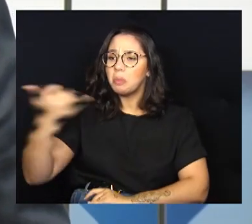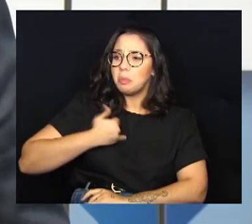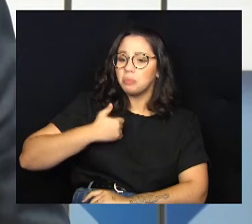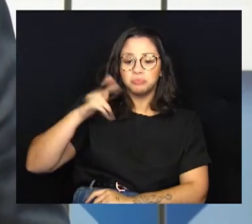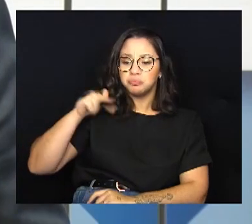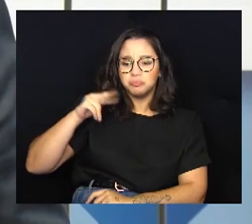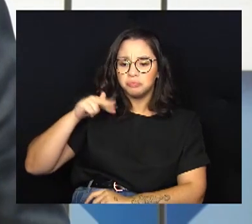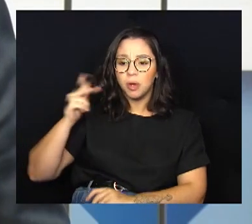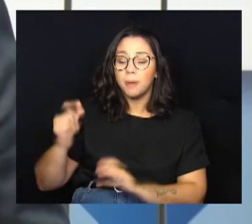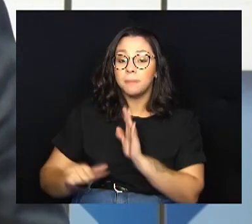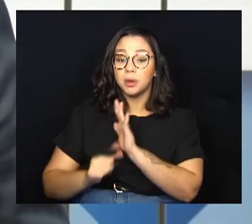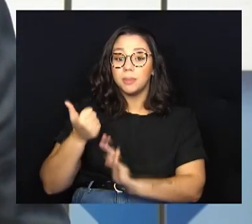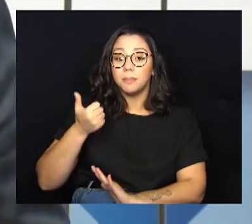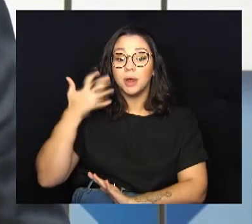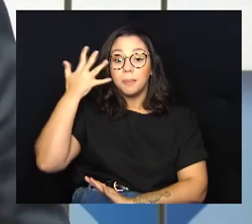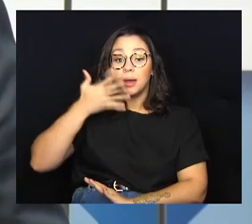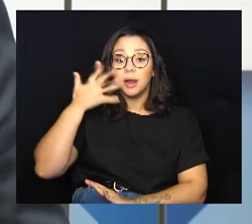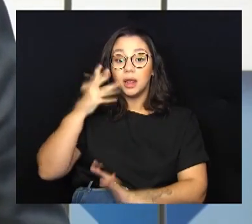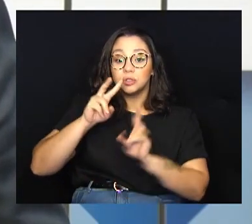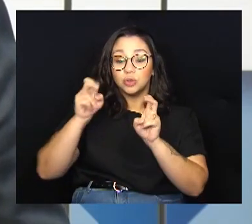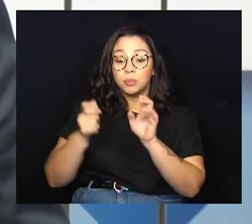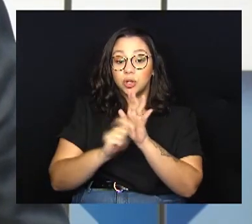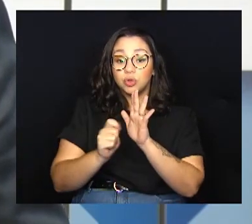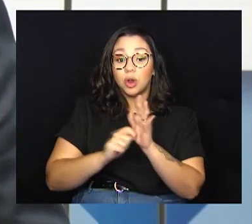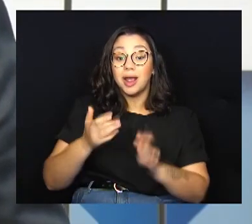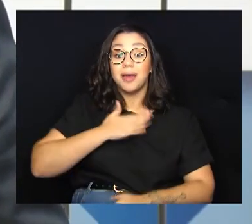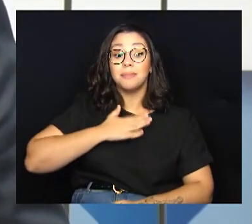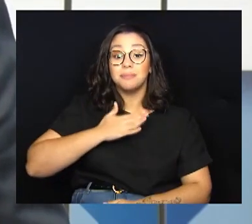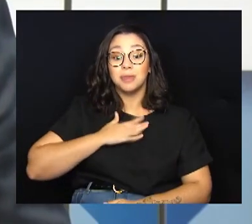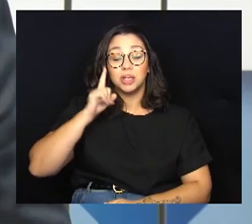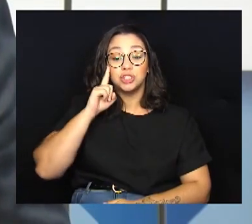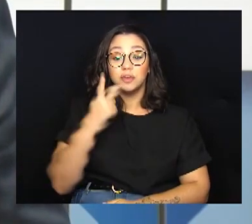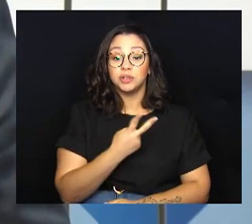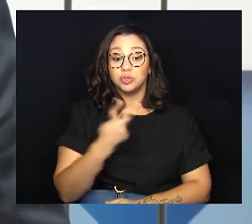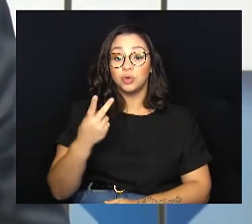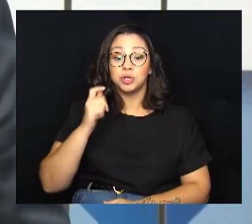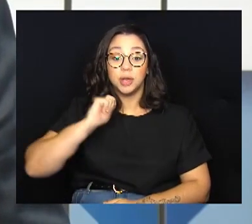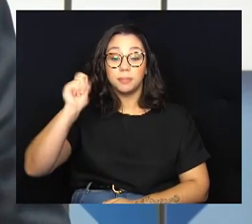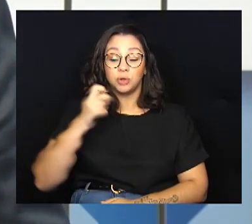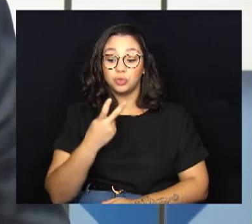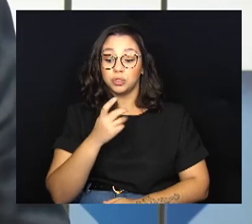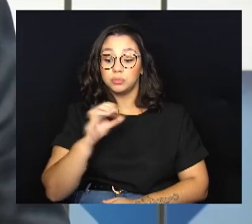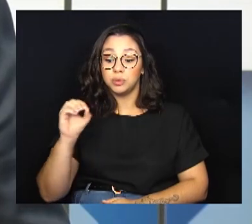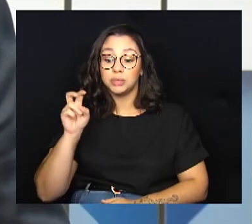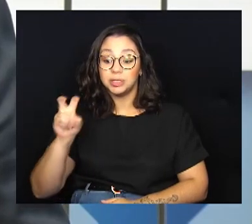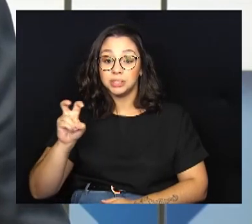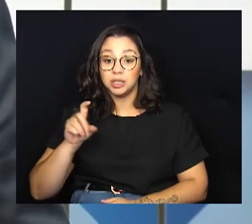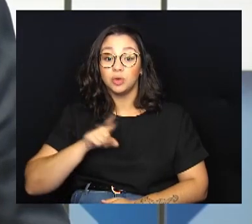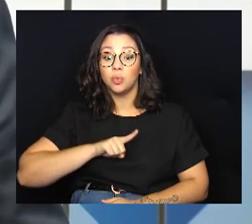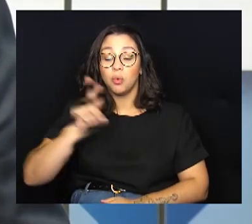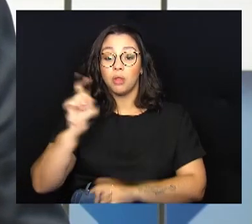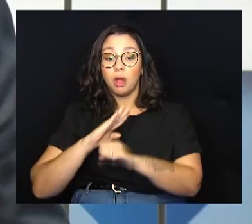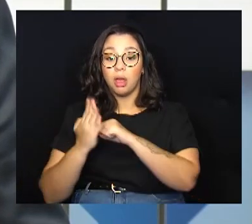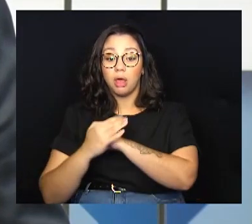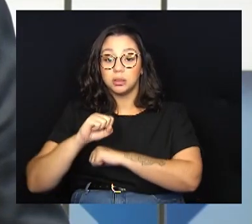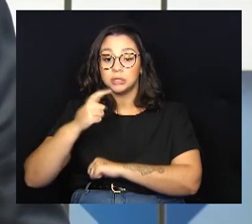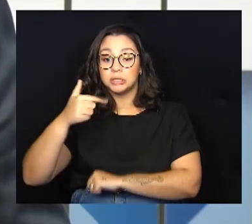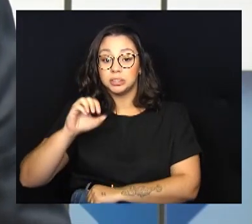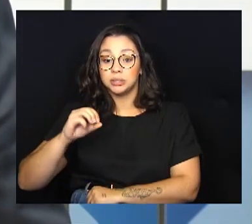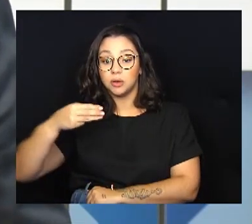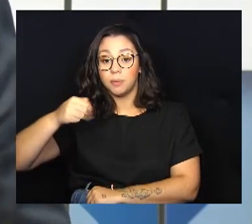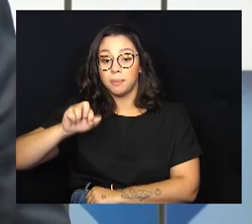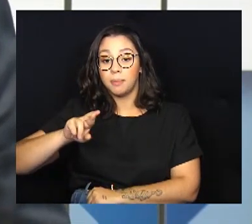Como conselho, eu acho que a gente não tem como deixar de falar dos jovens, né? Quando a gente fala em